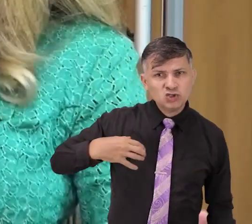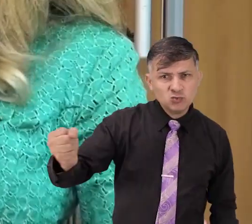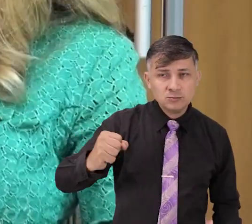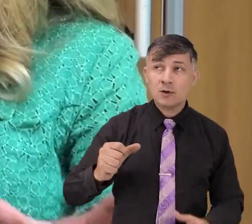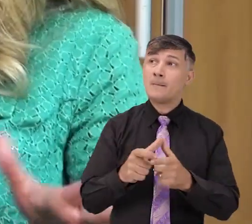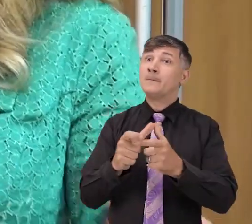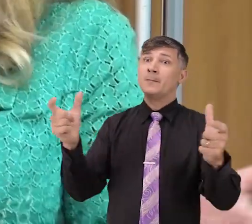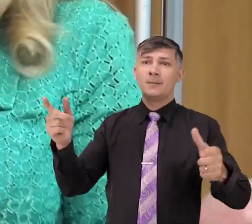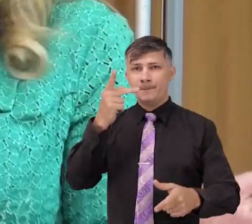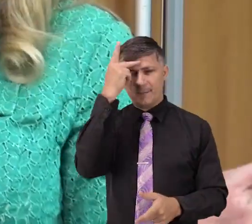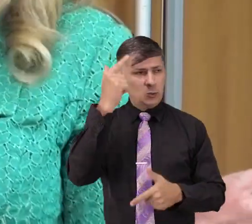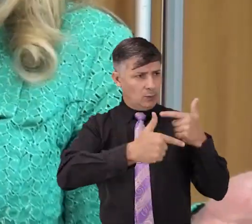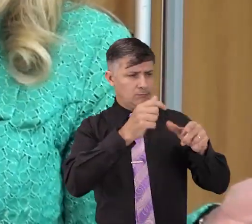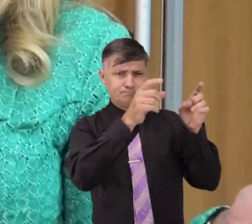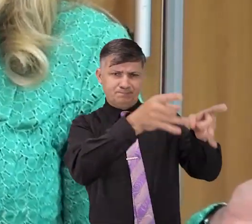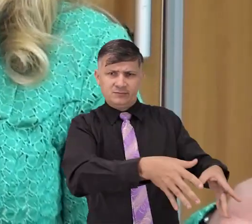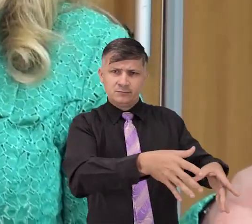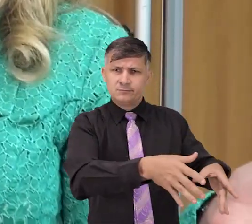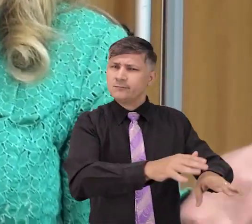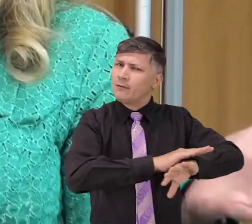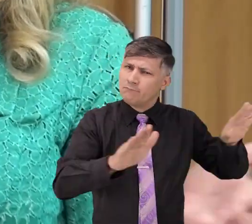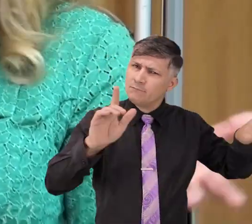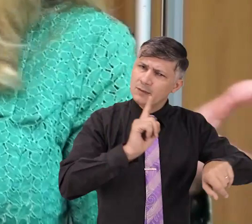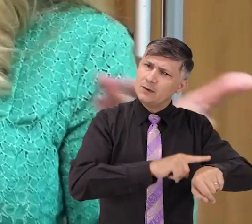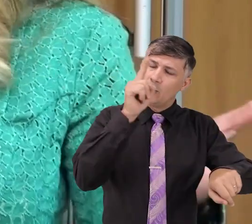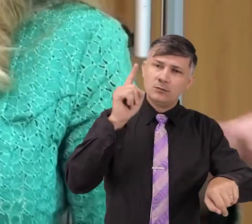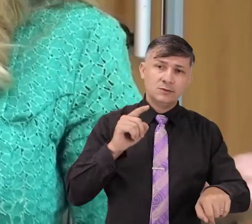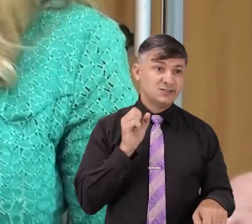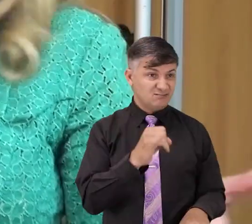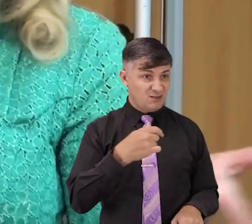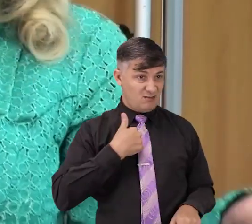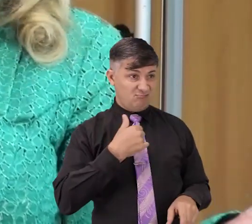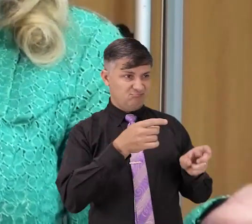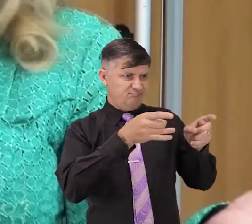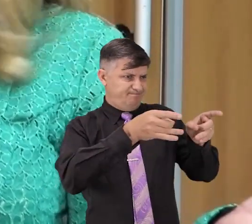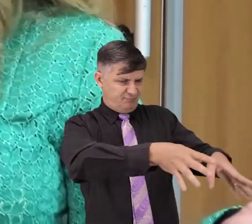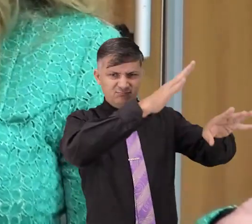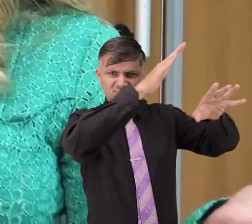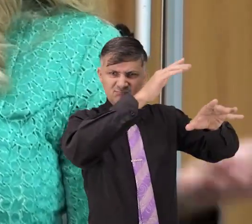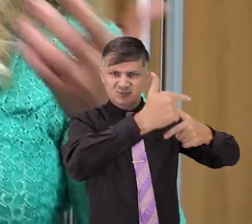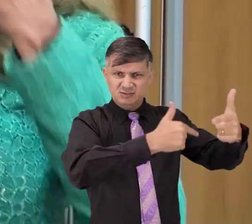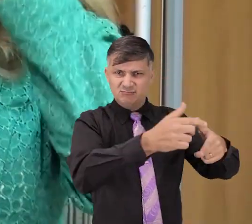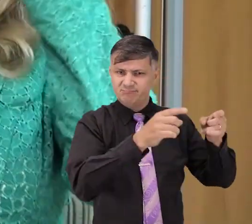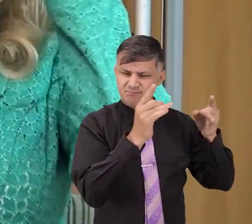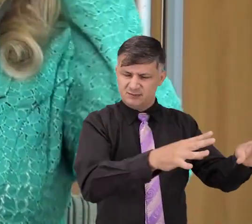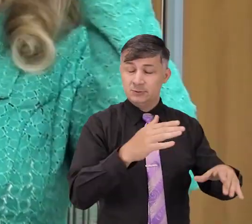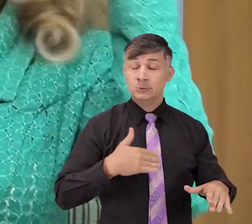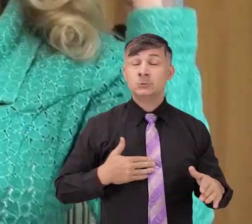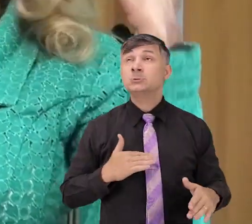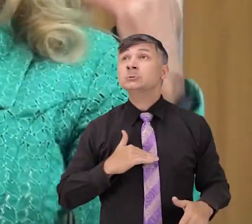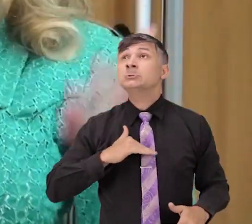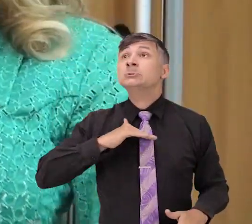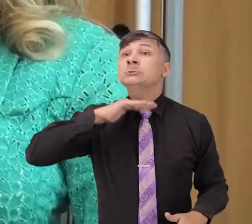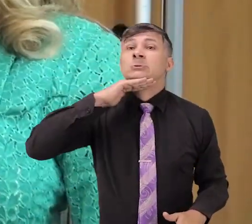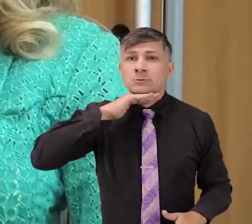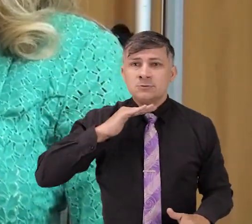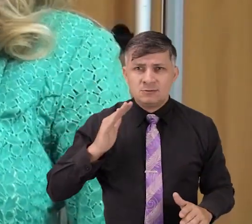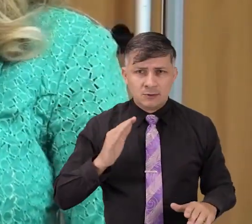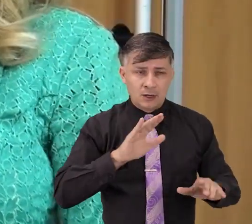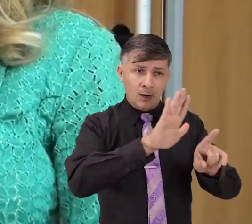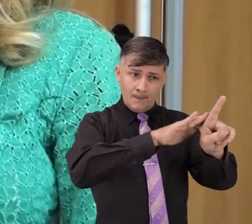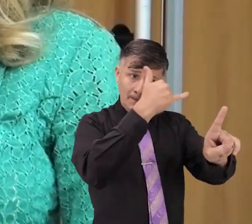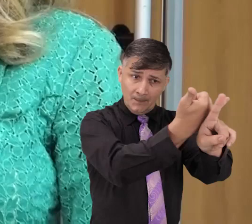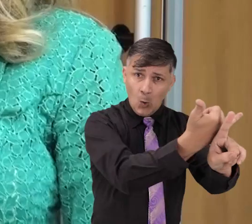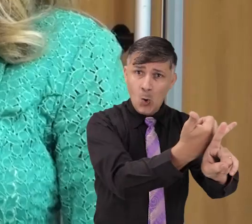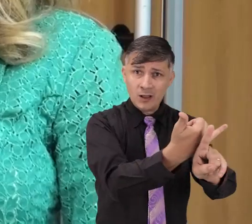largar o emprego porque não aguenta. Claro, né? Claro. Fica sendo aquele negócio do bullying, imagina. Claro. Né? Então, as mulheres sofrem